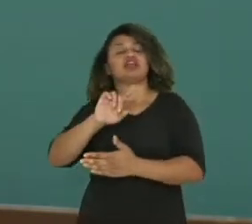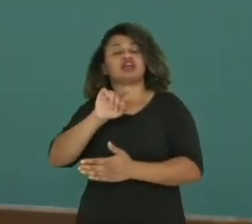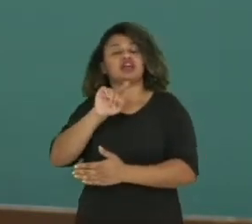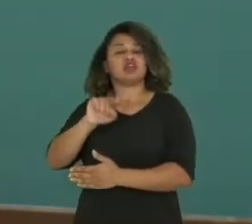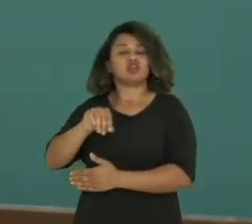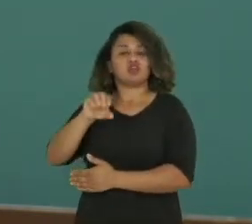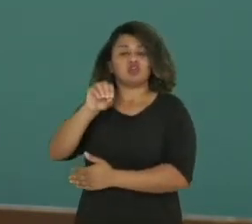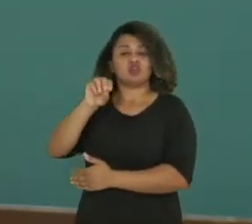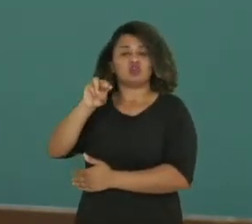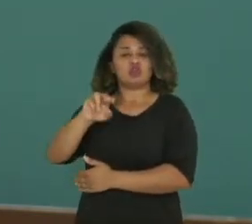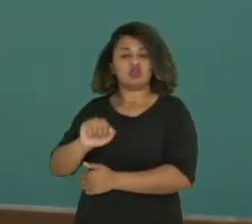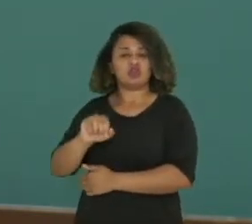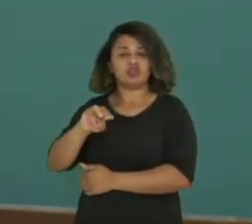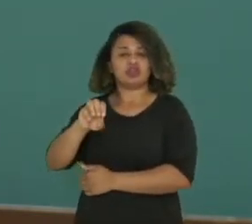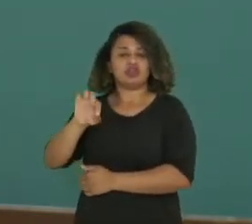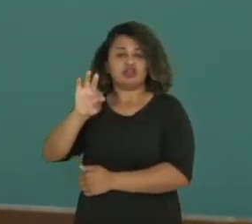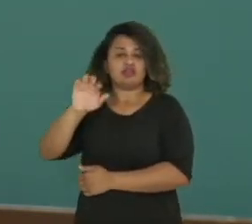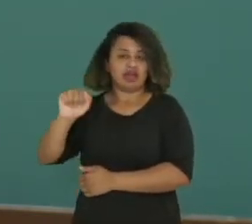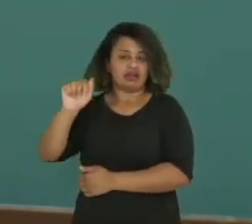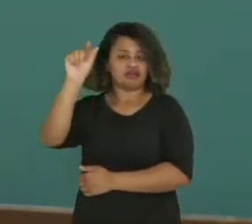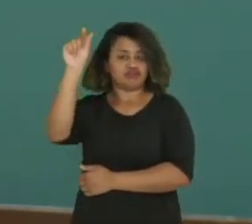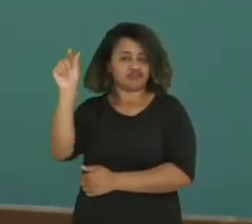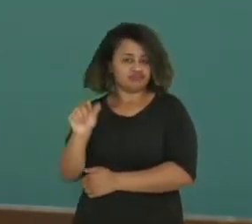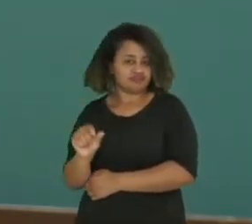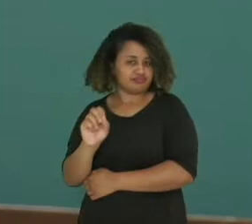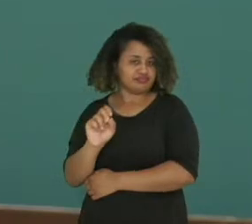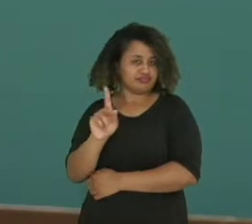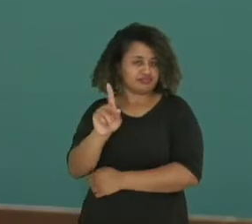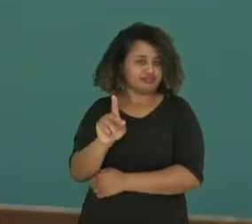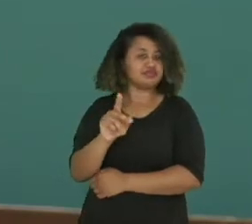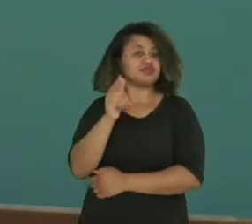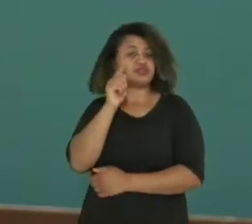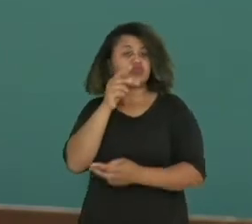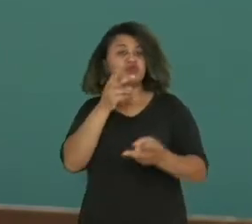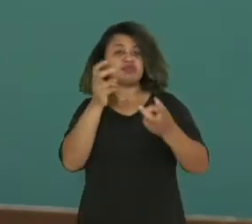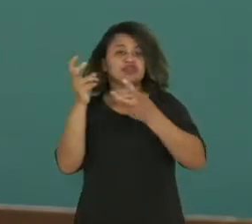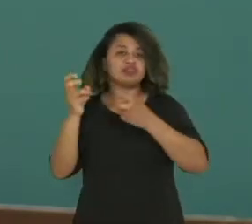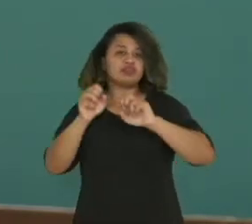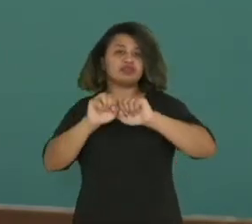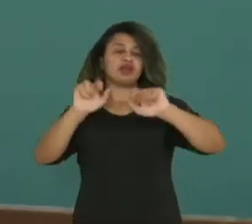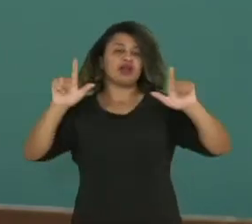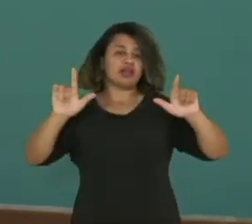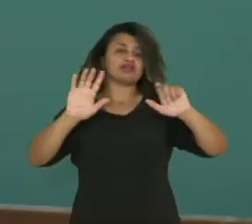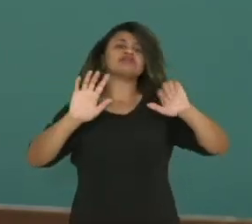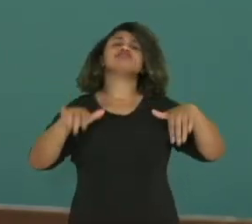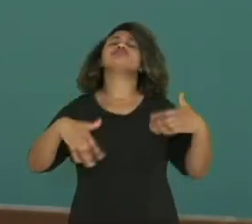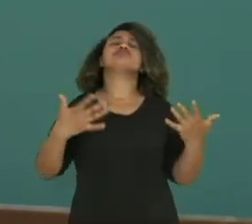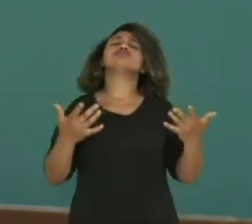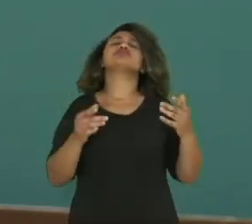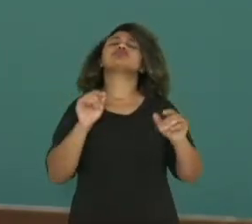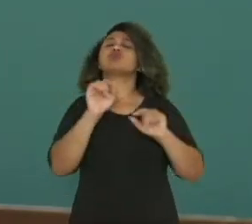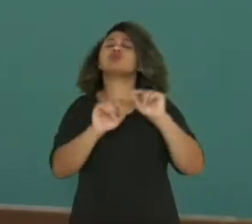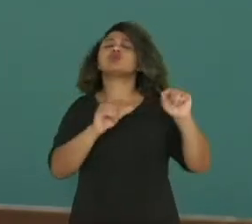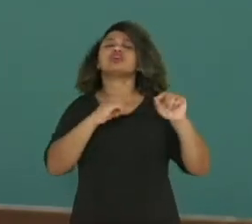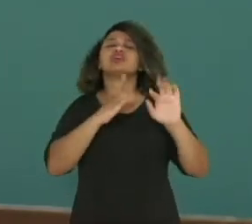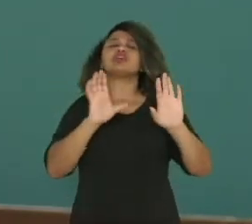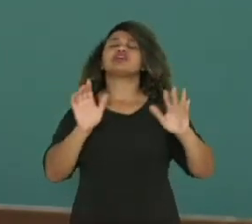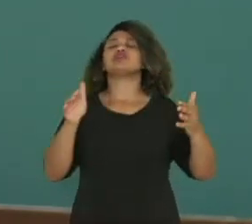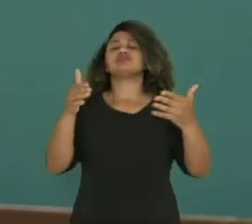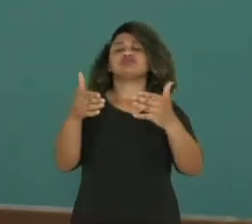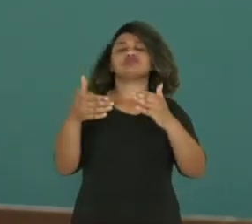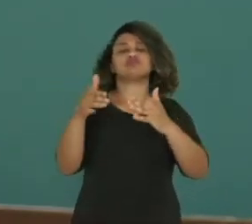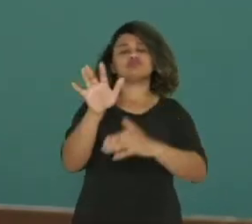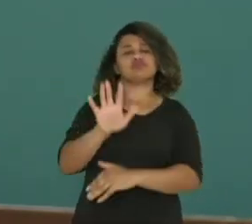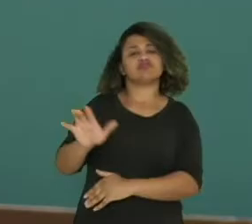Mata, nessa região chamada Zona da Mata, certo? Para identificar ali as características. E o que nós vamos ter de específico